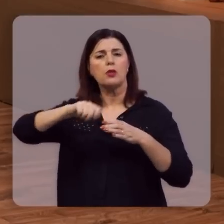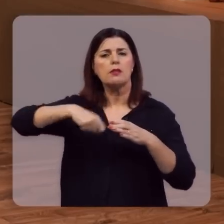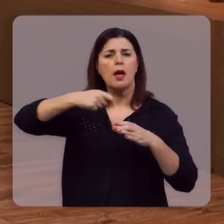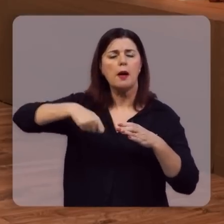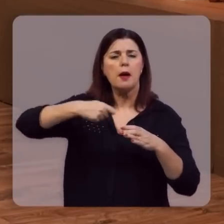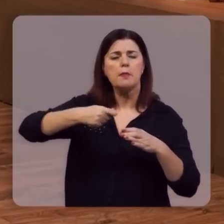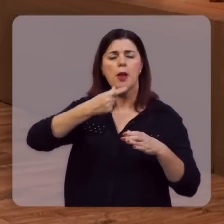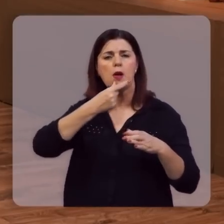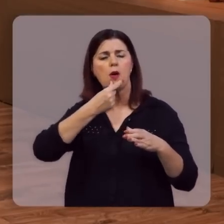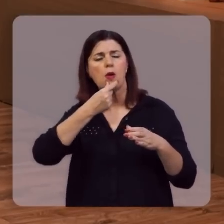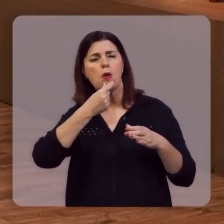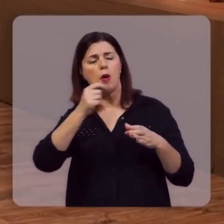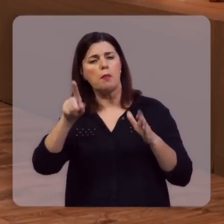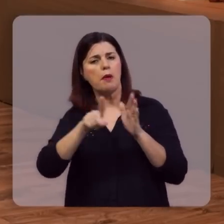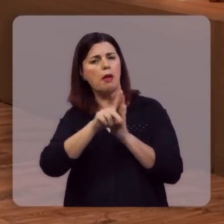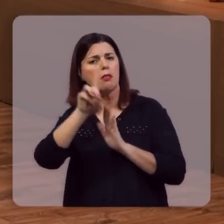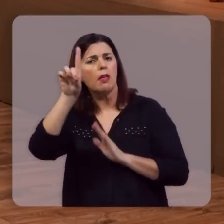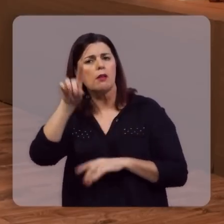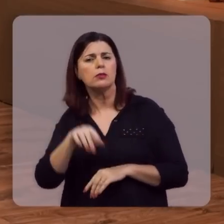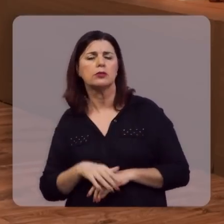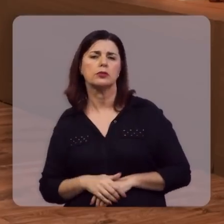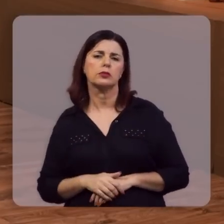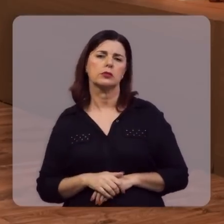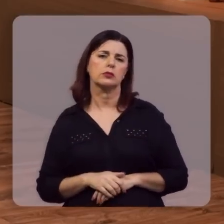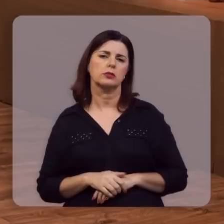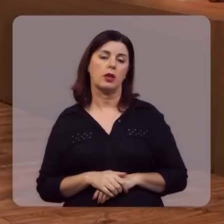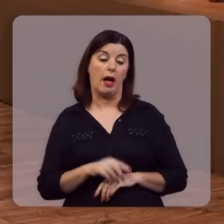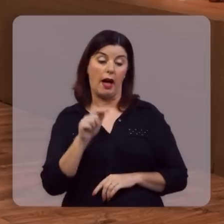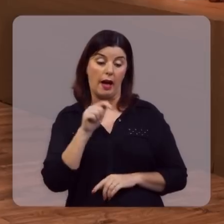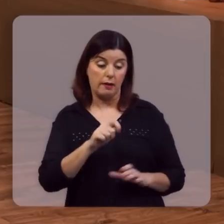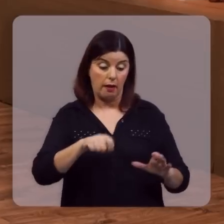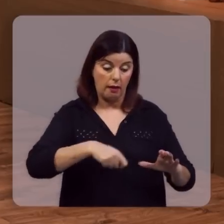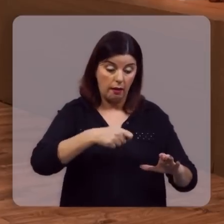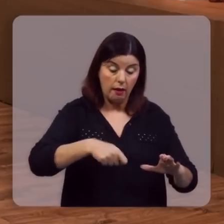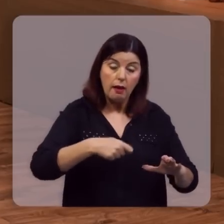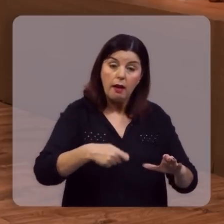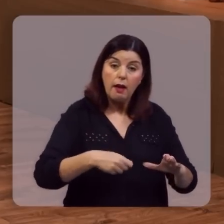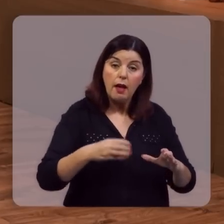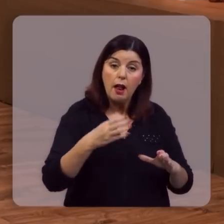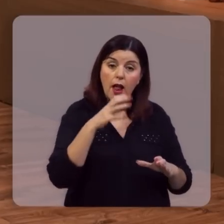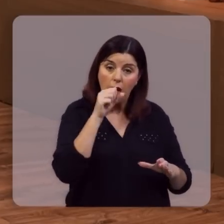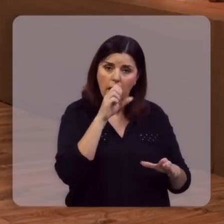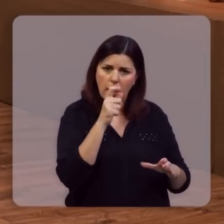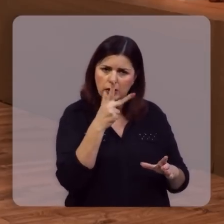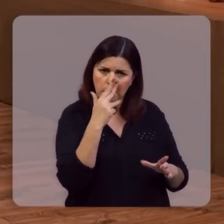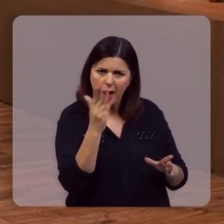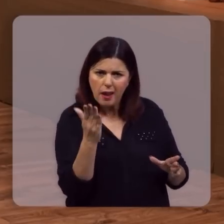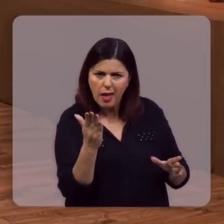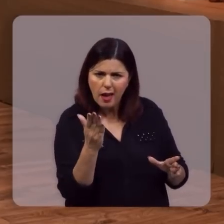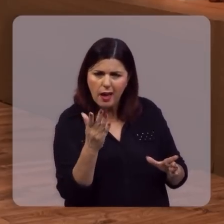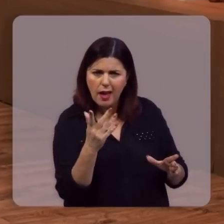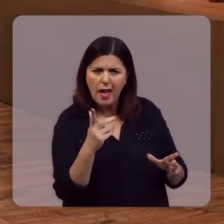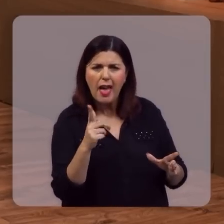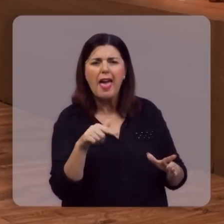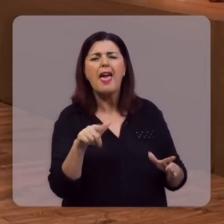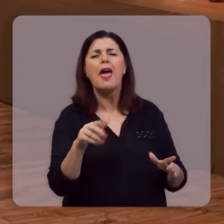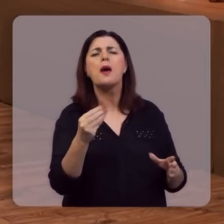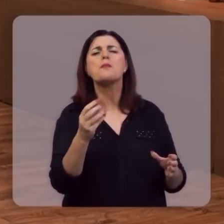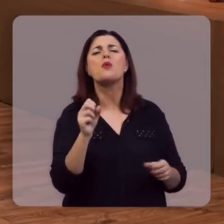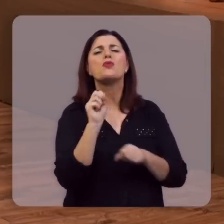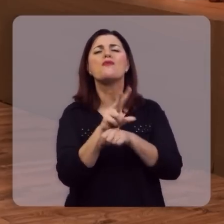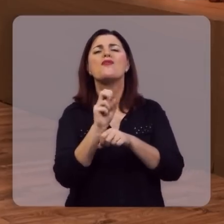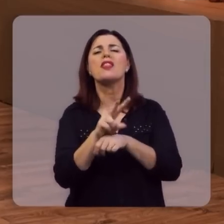panela, ó homem de Deus! Aquele produto, calossíntida, era